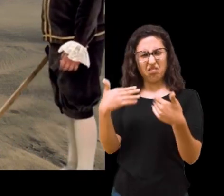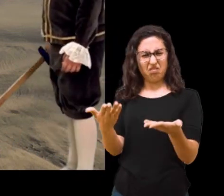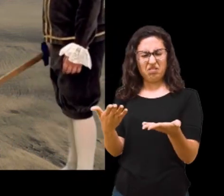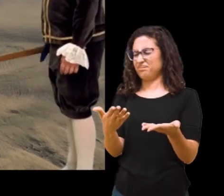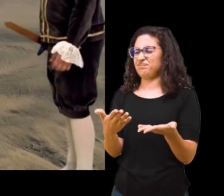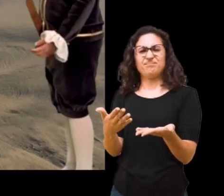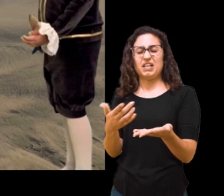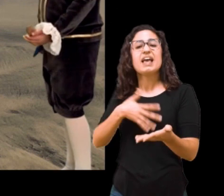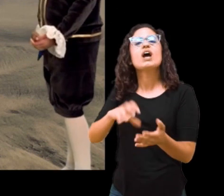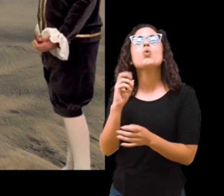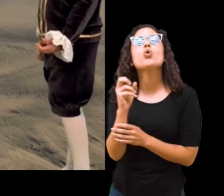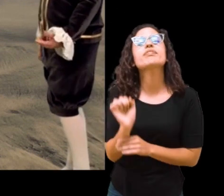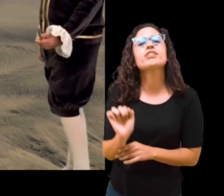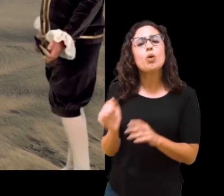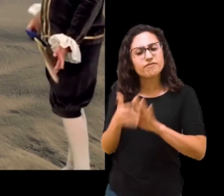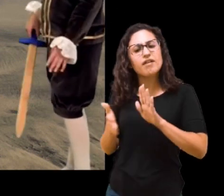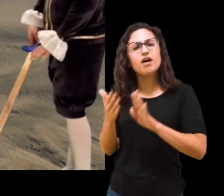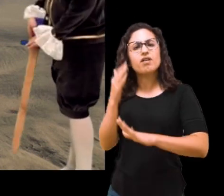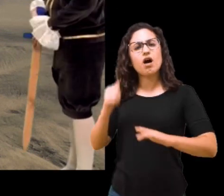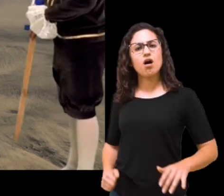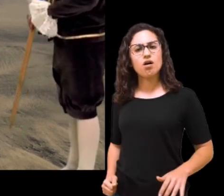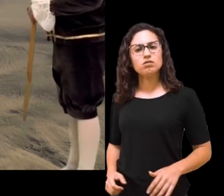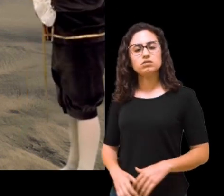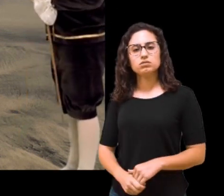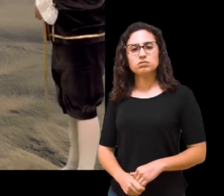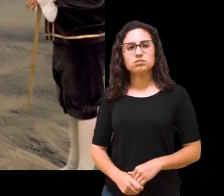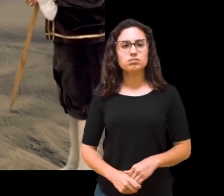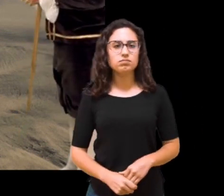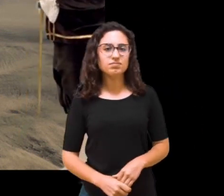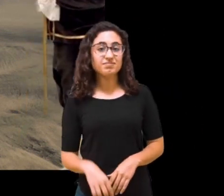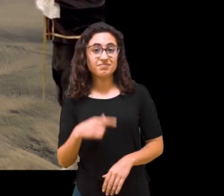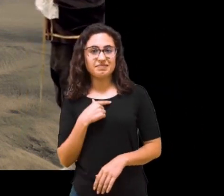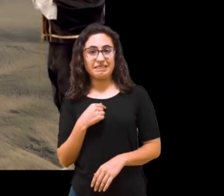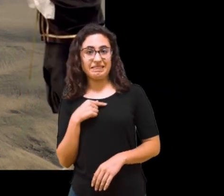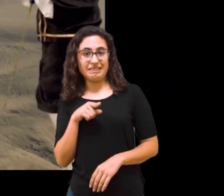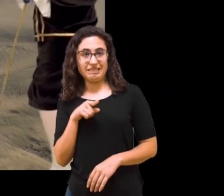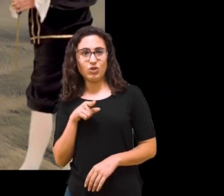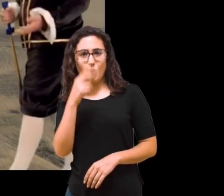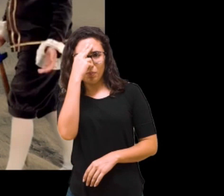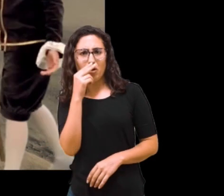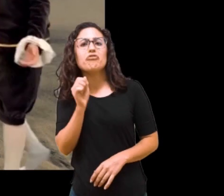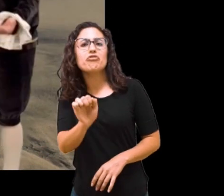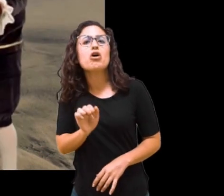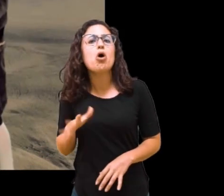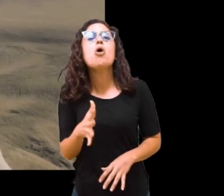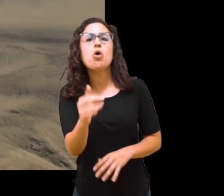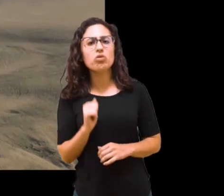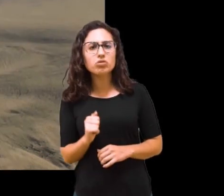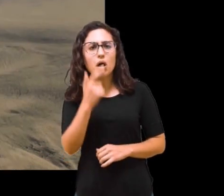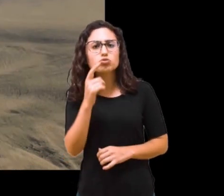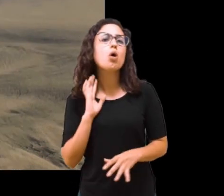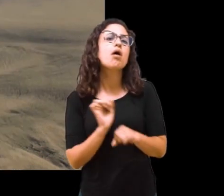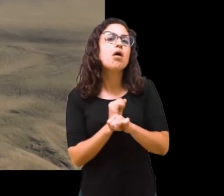despachar. Ha ha ha. E o teu palácio? Os teus vassalos? Os teus súditos? Onde estão eles? Não tenho palácio,